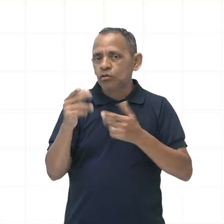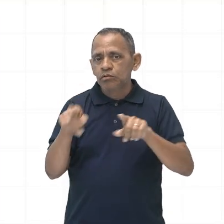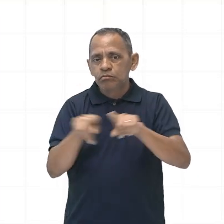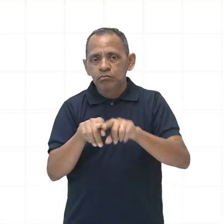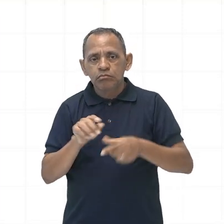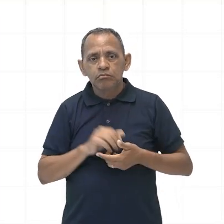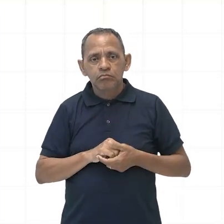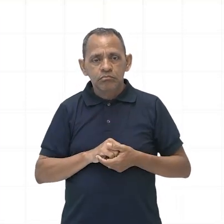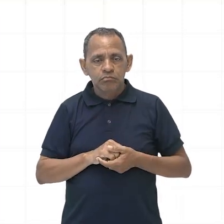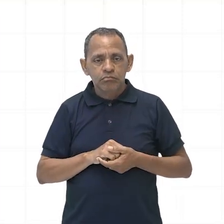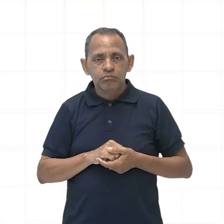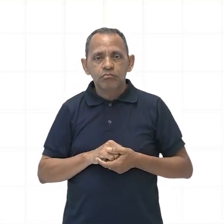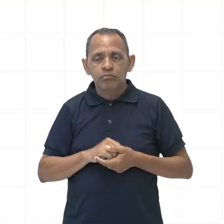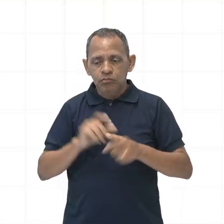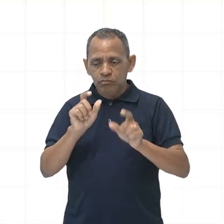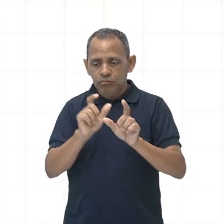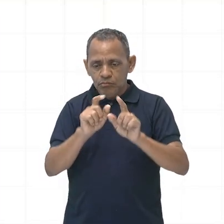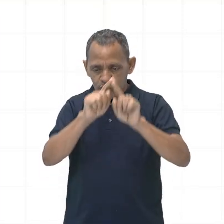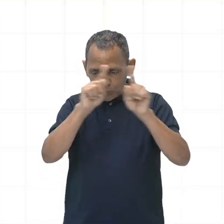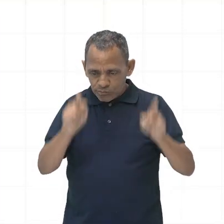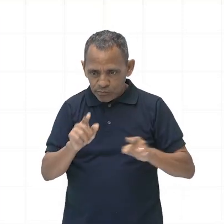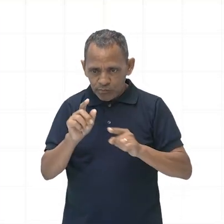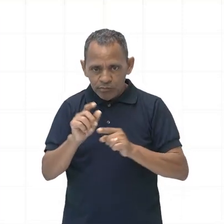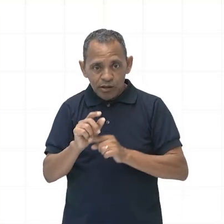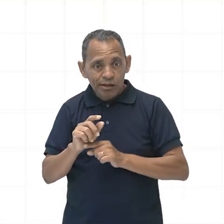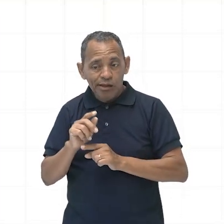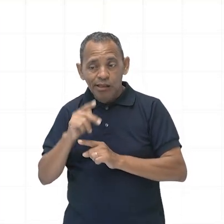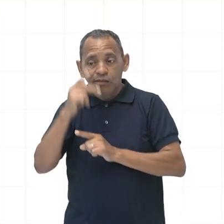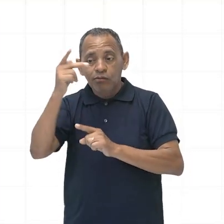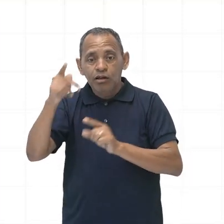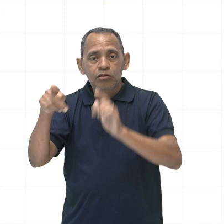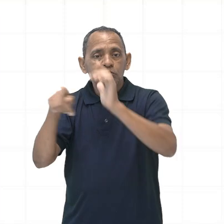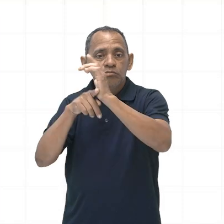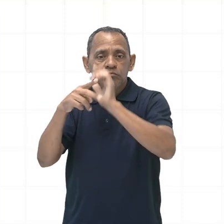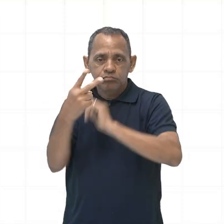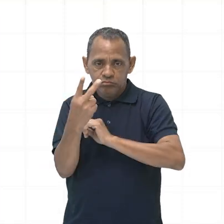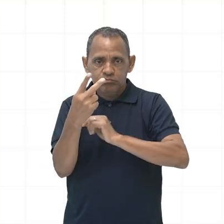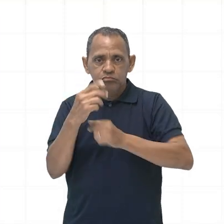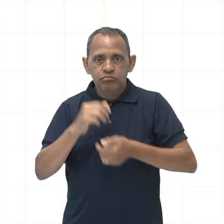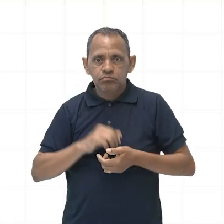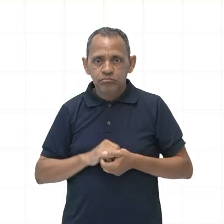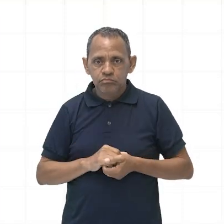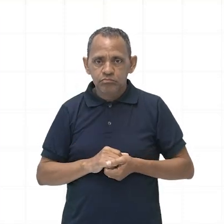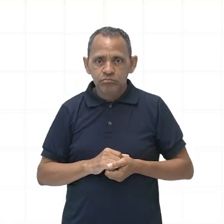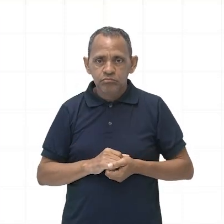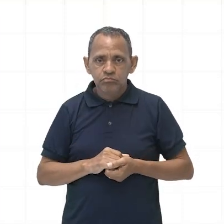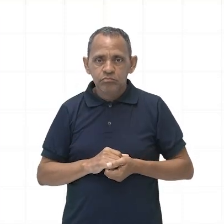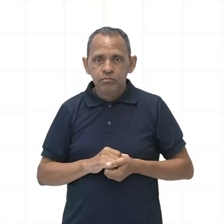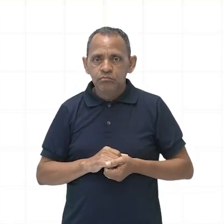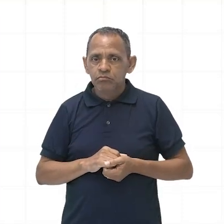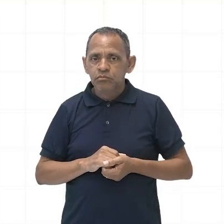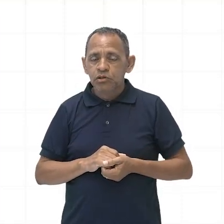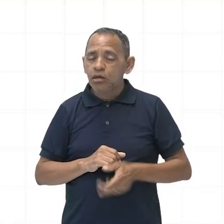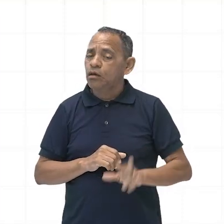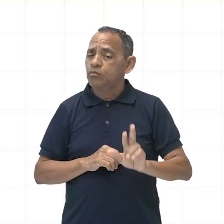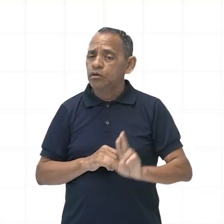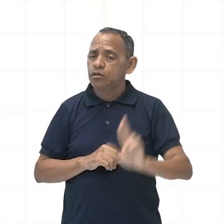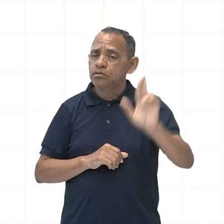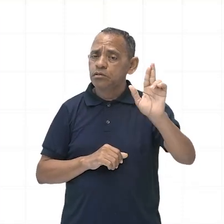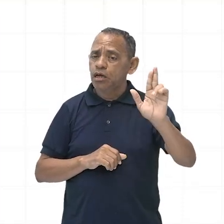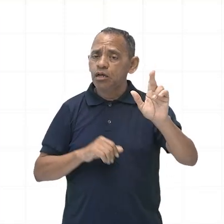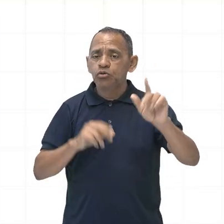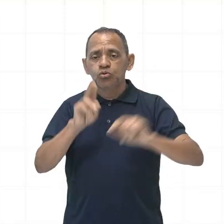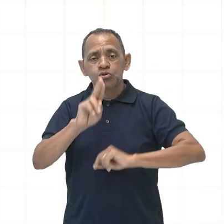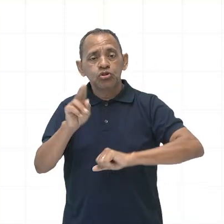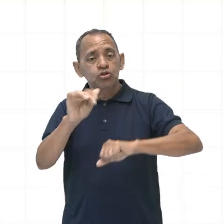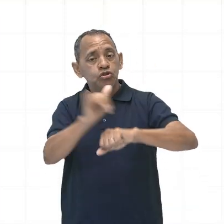elevado a menos 2. Só estão em notações diferentes, né? Só está representado de forma diferente a